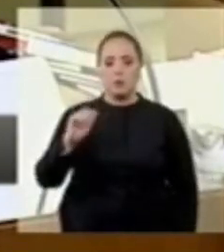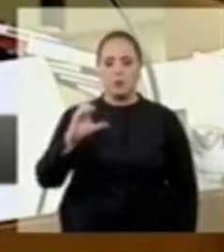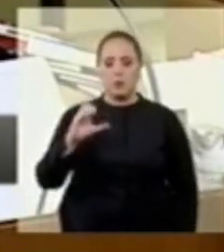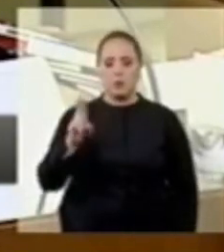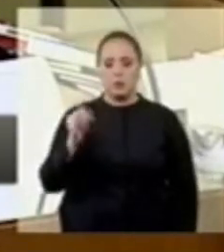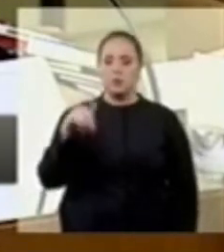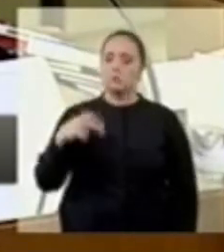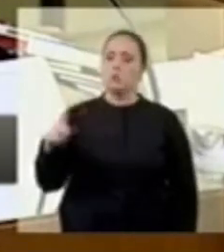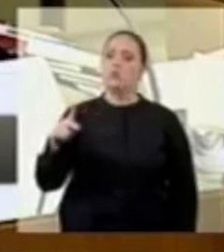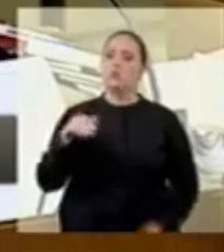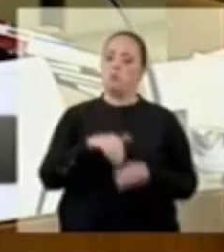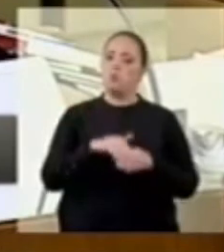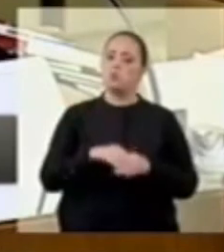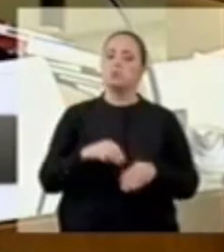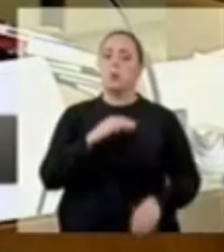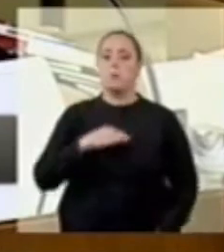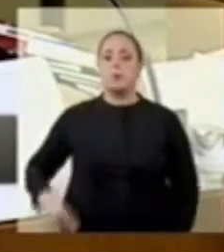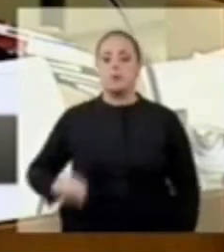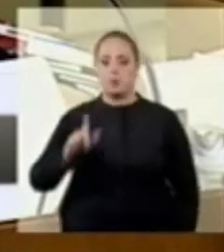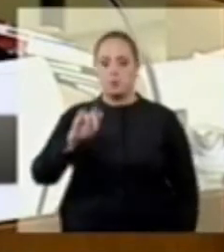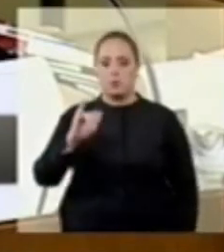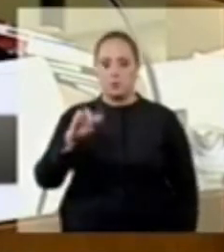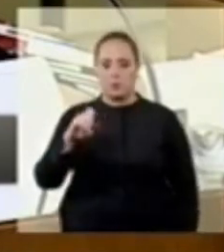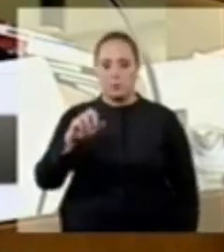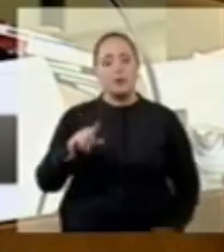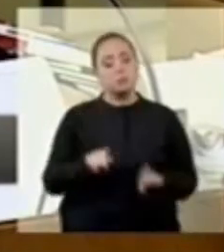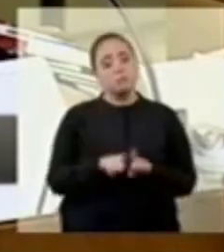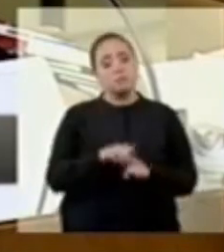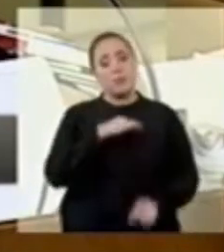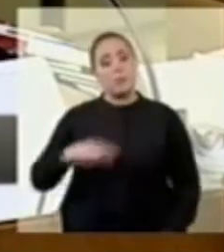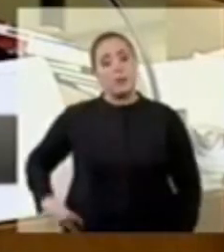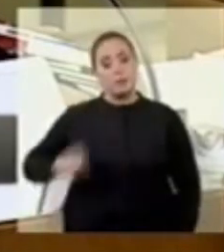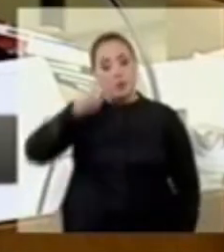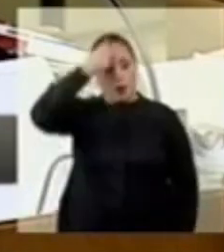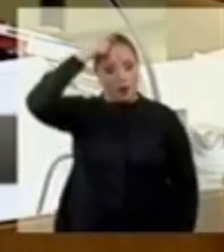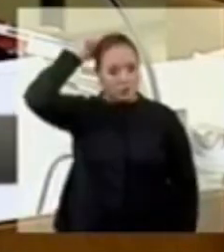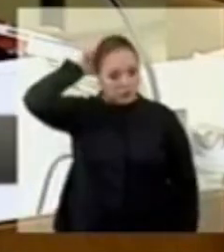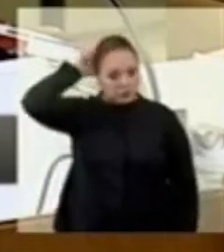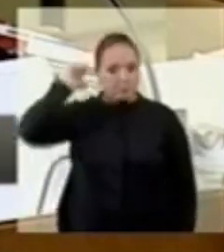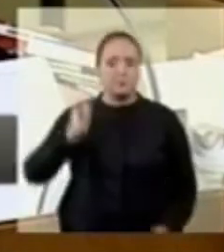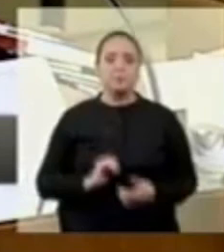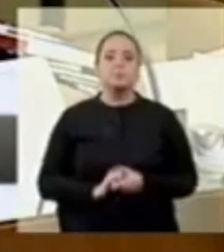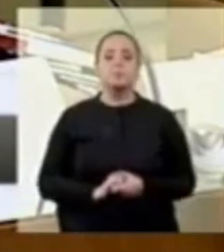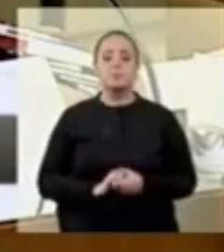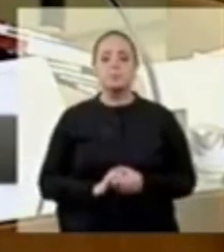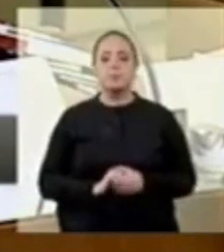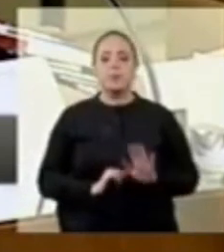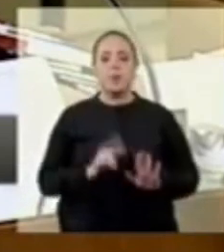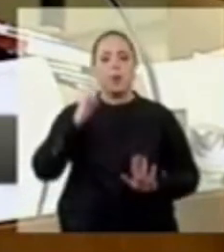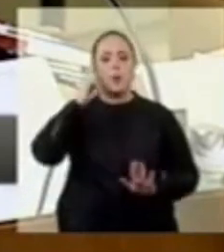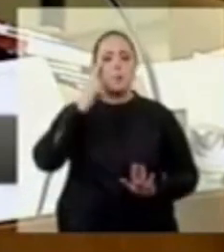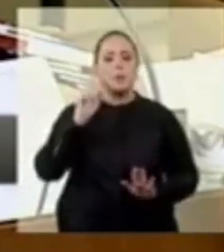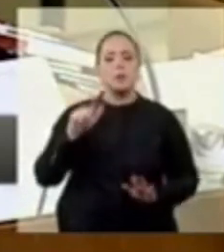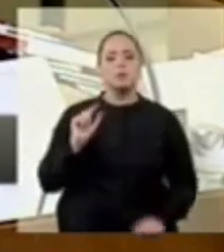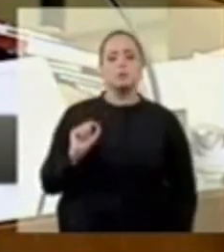voto o ministro gilmar mendes e agora o ministro alexandre de moraes a hipótese presidente é de um